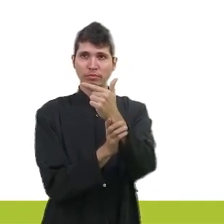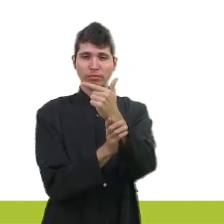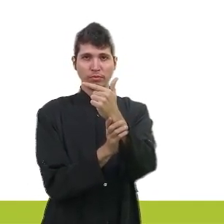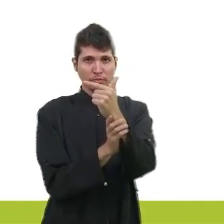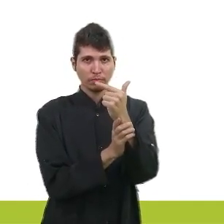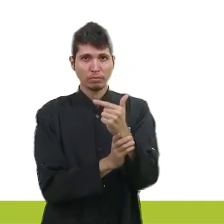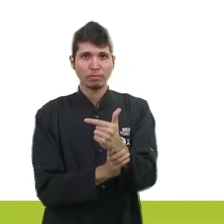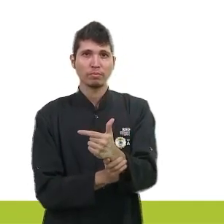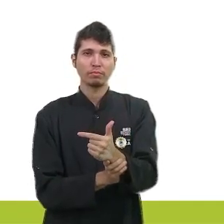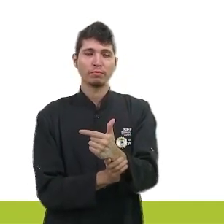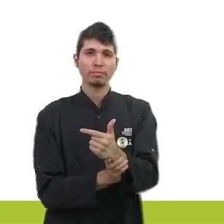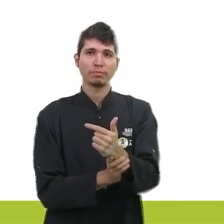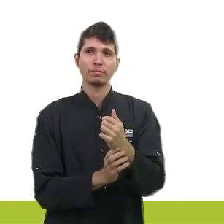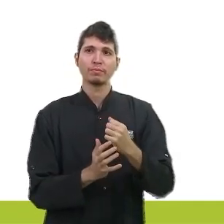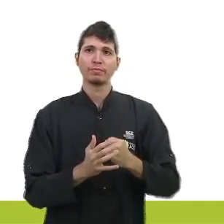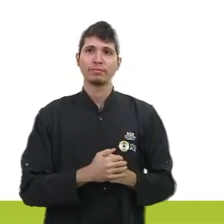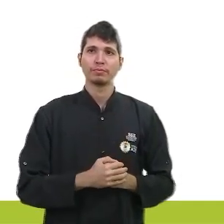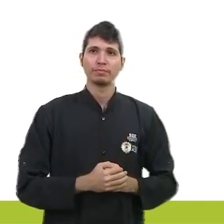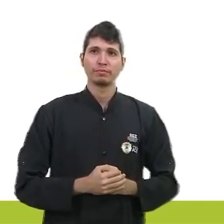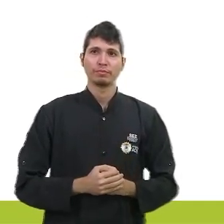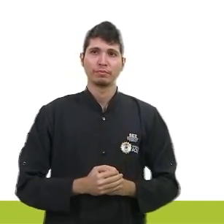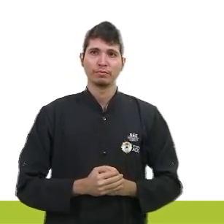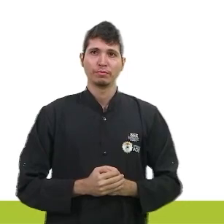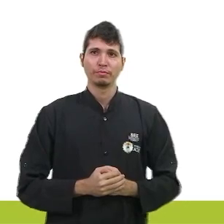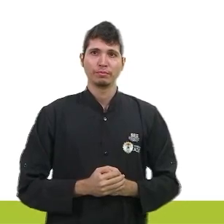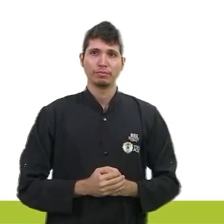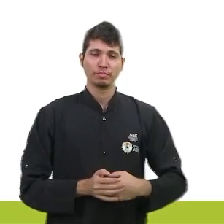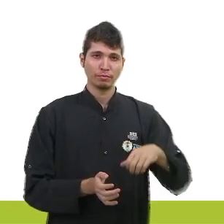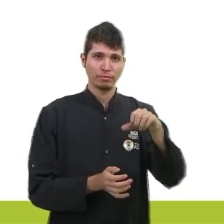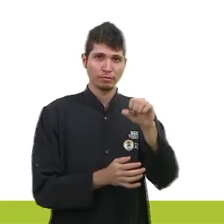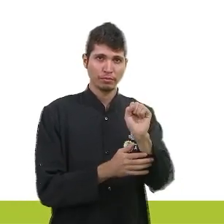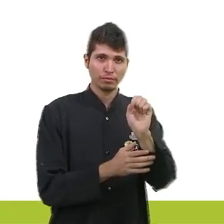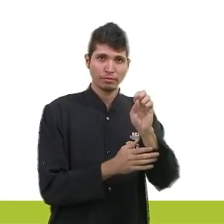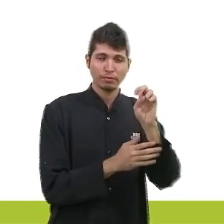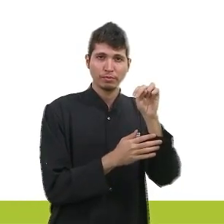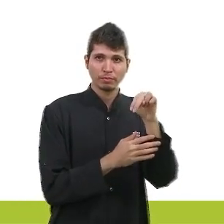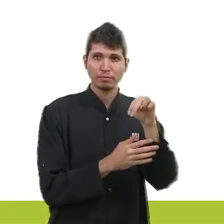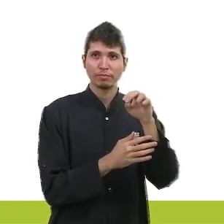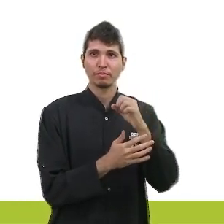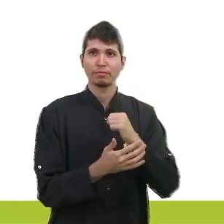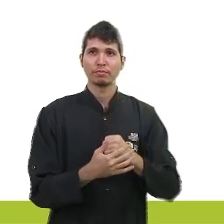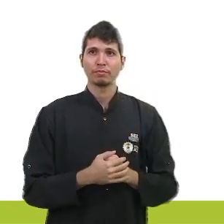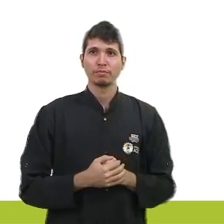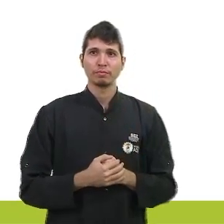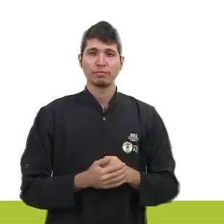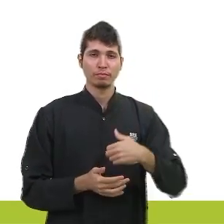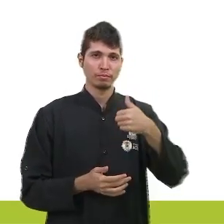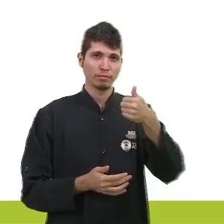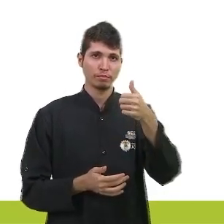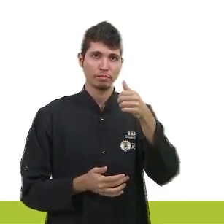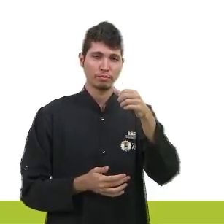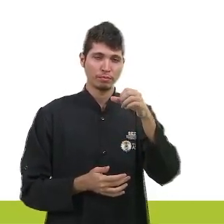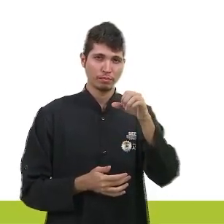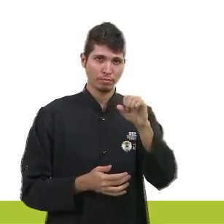E o seno é seno de